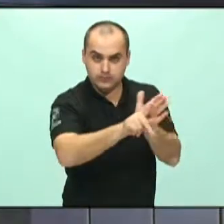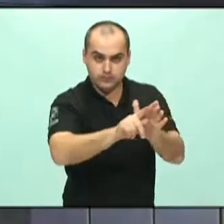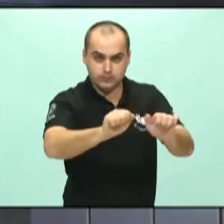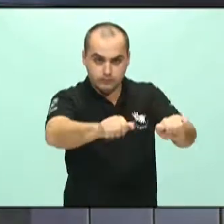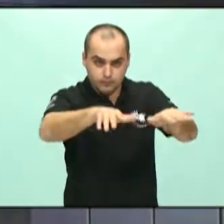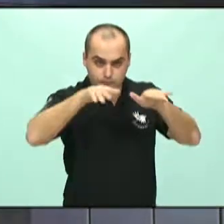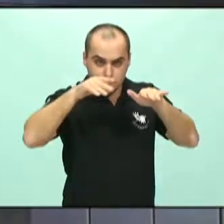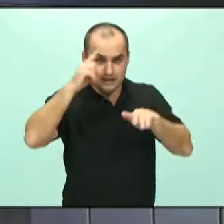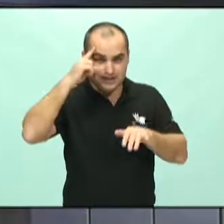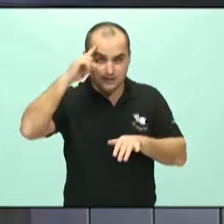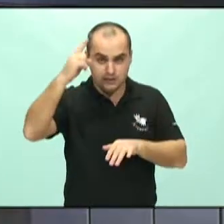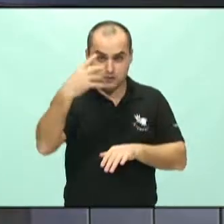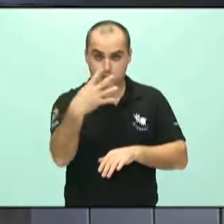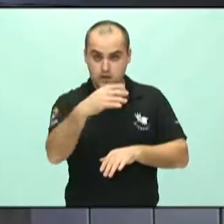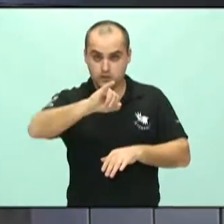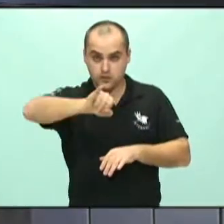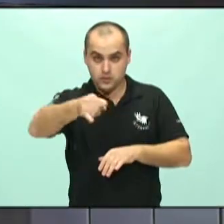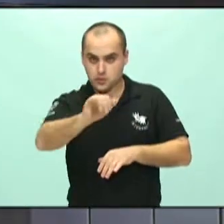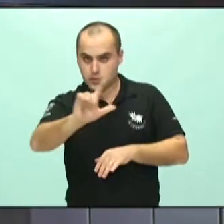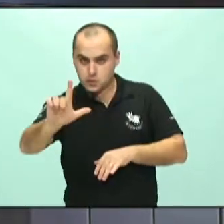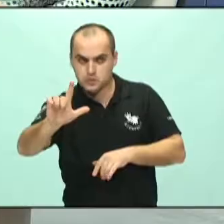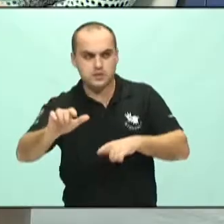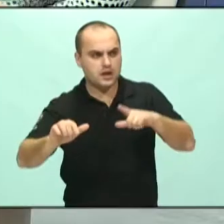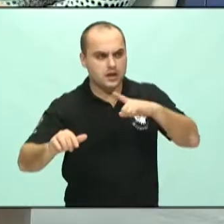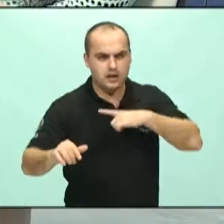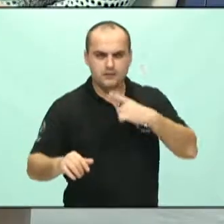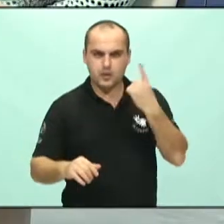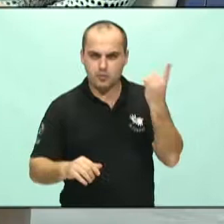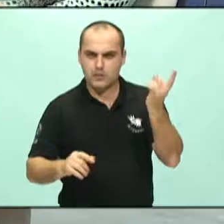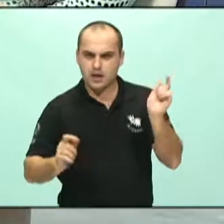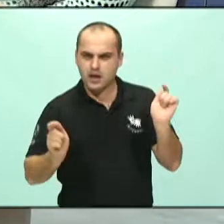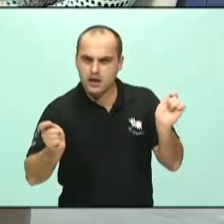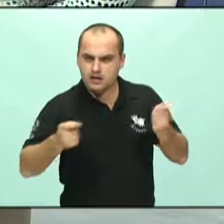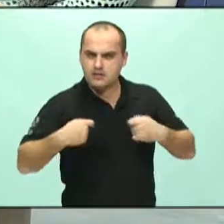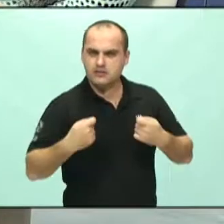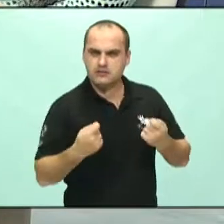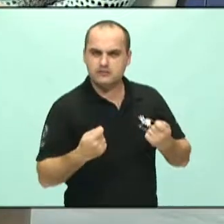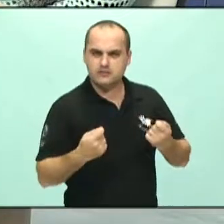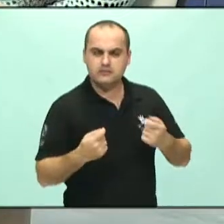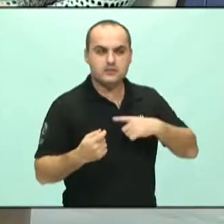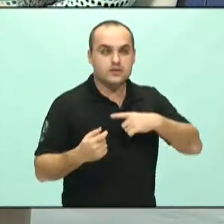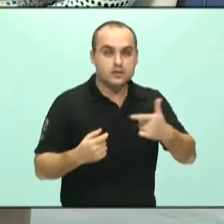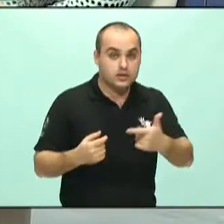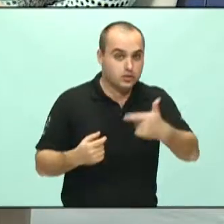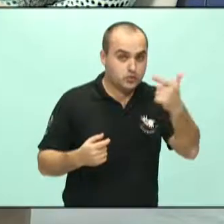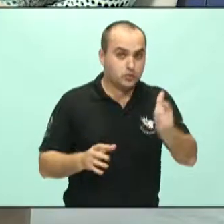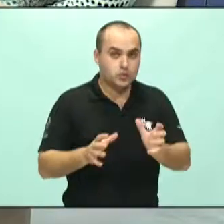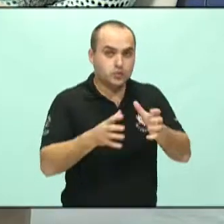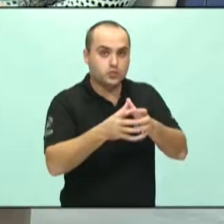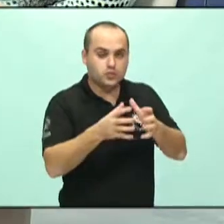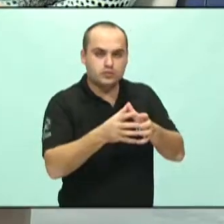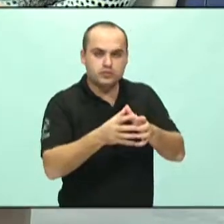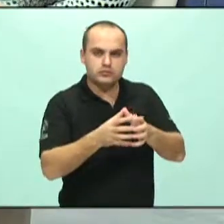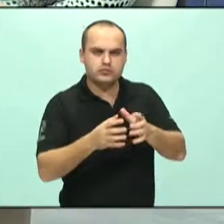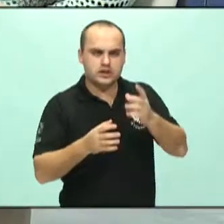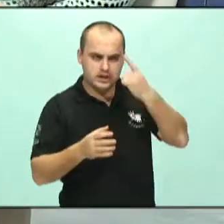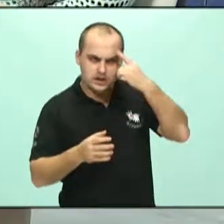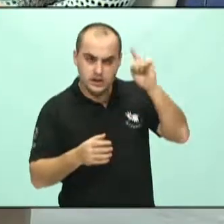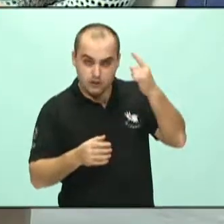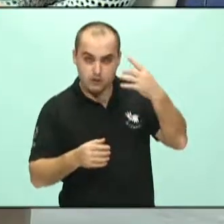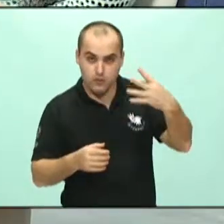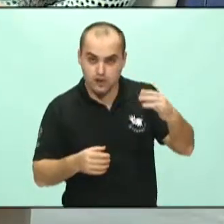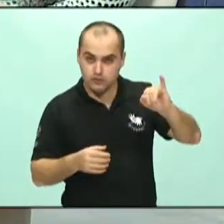de julho, uma capacitação. Na verdade, foi a segunda etapa, a segunda turma, né? Acredito, dia 4 de julho, em que